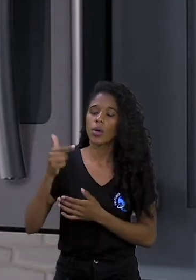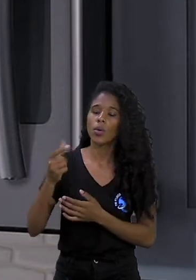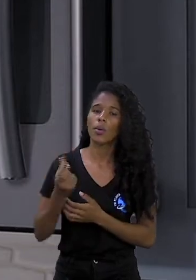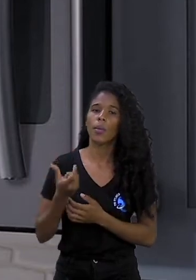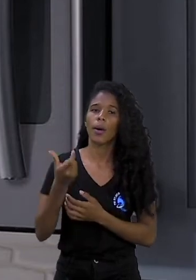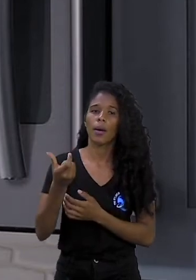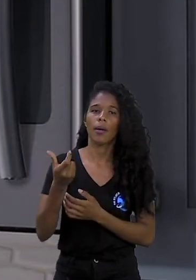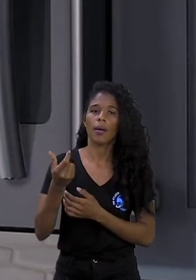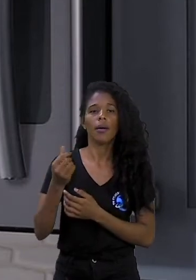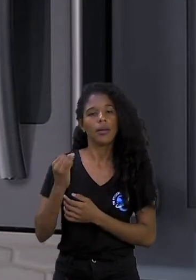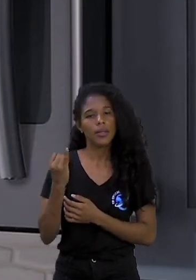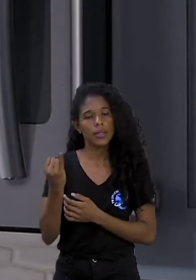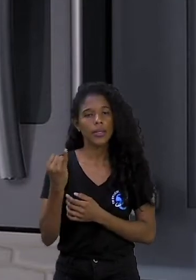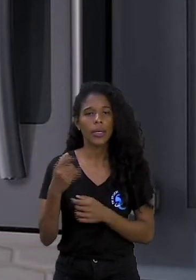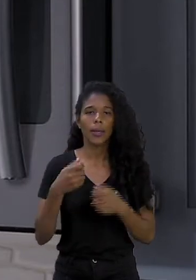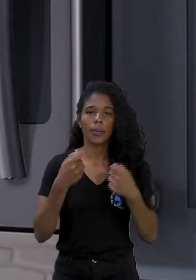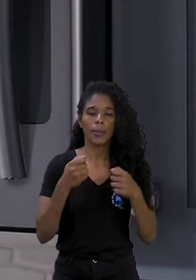hífen.